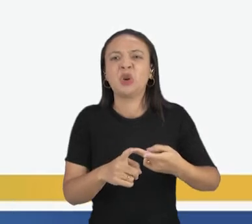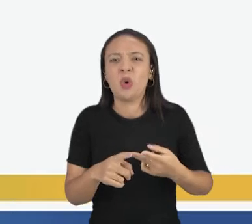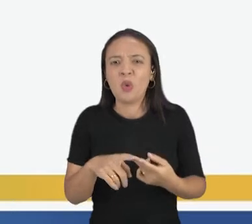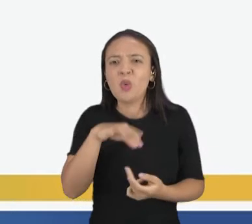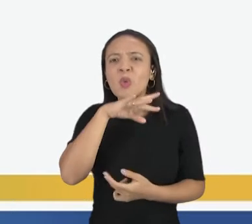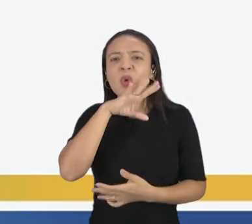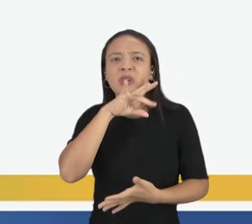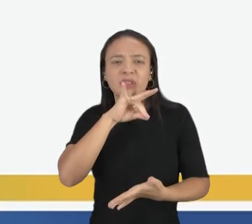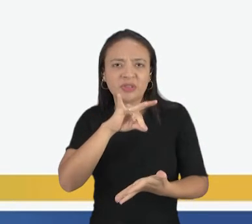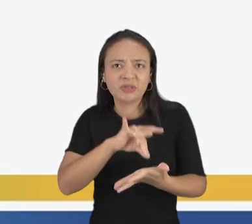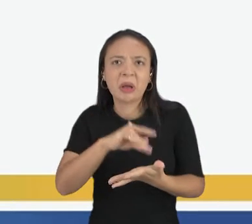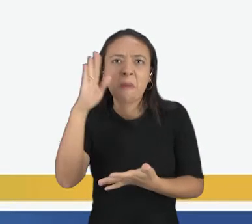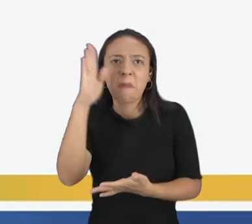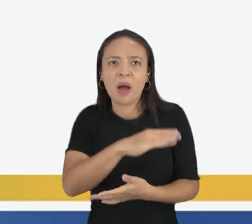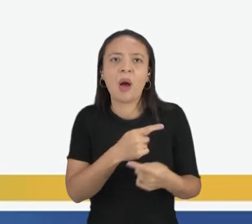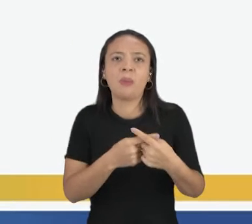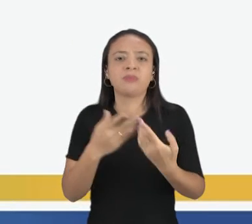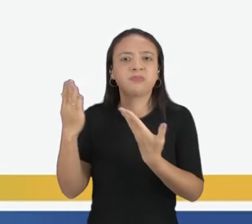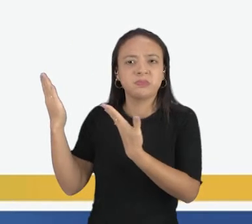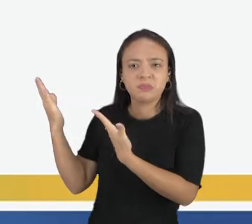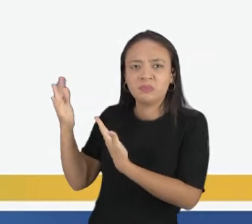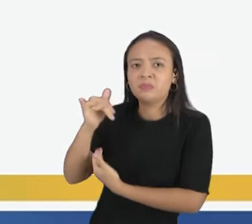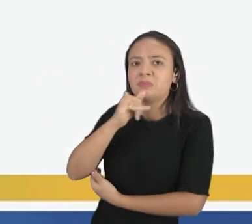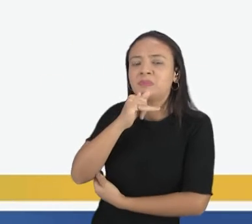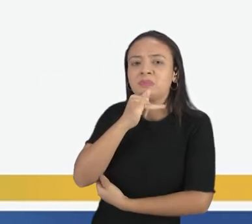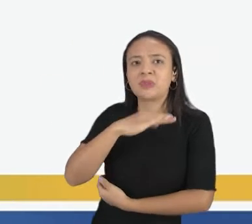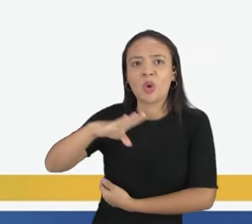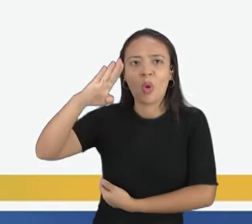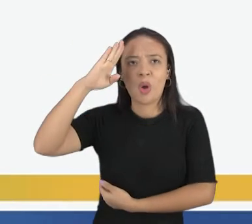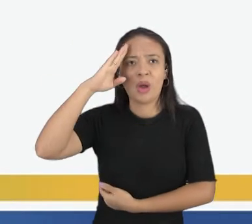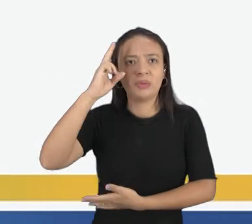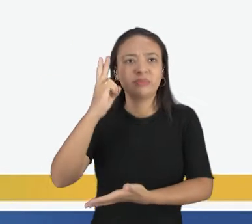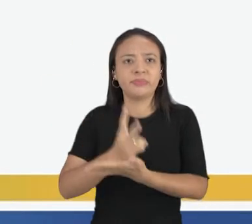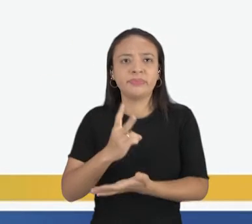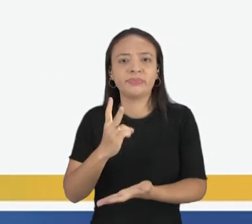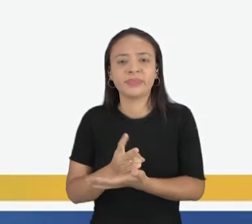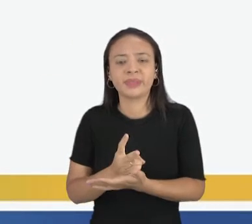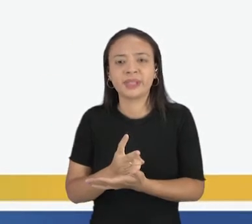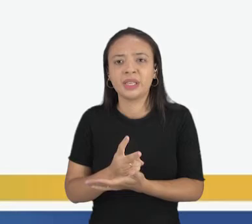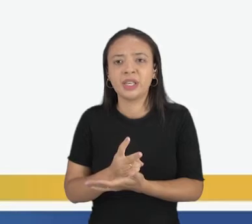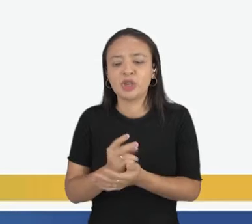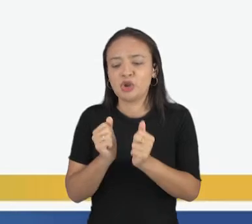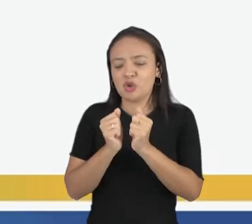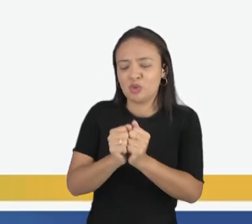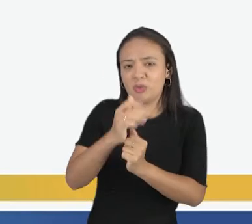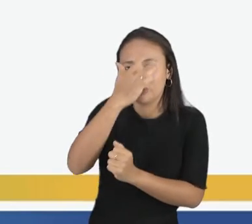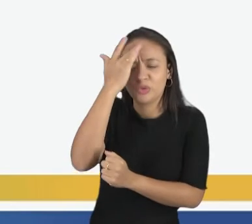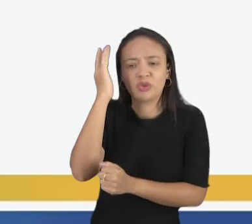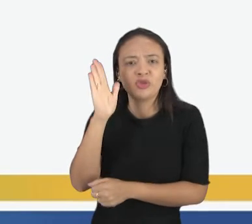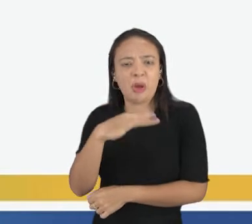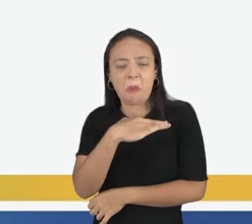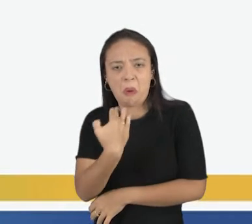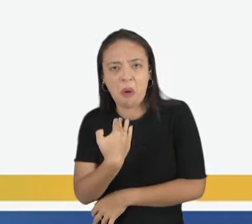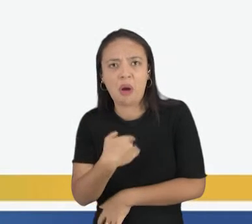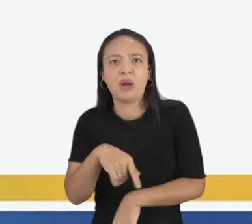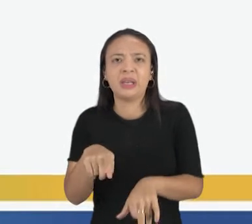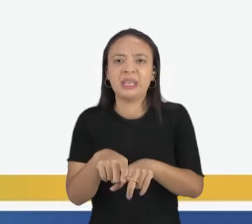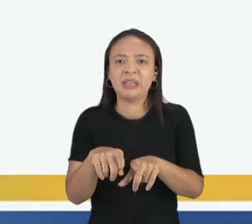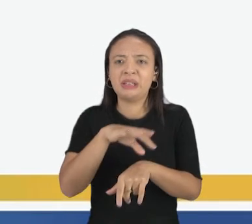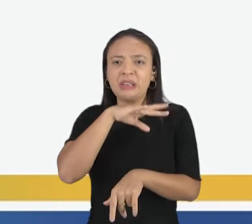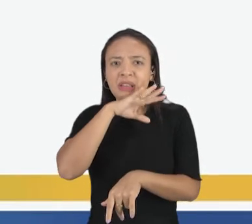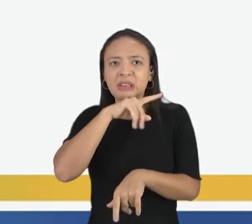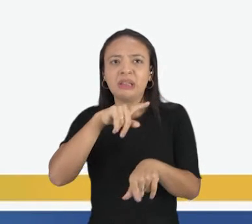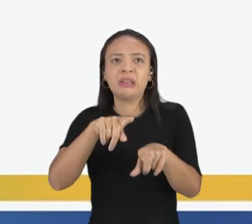né? Por conta dessas trincheiras que os soldados conviviam com corpos, né? Com um ambiente muito insalubre,